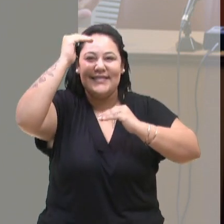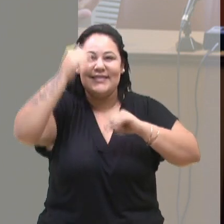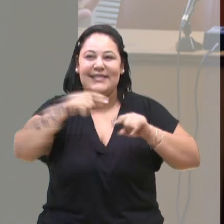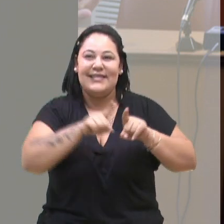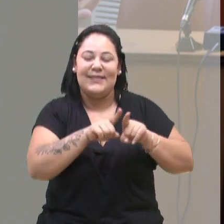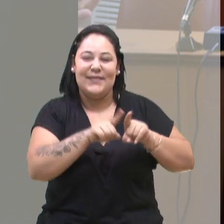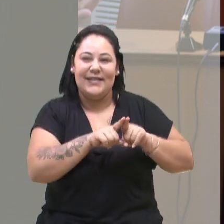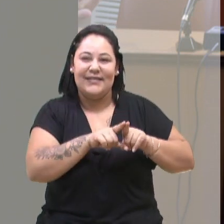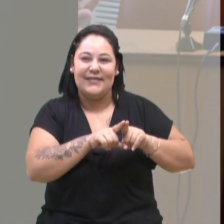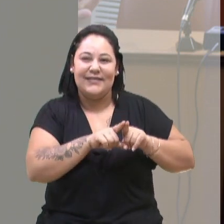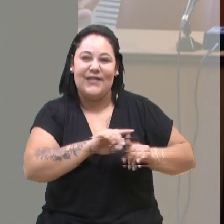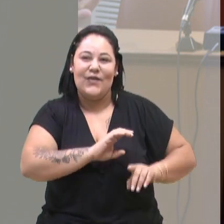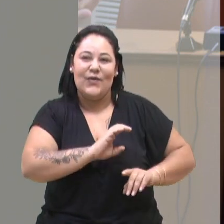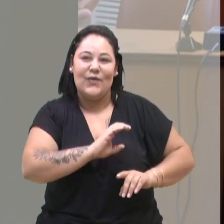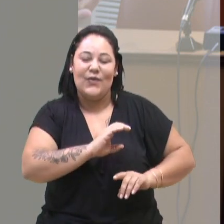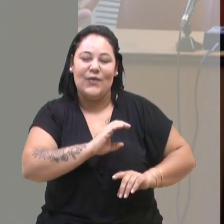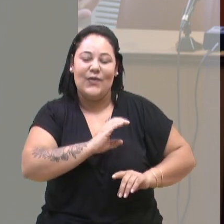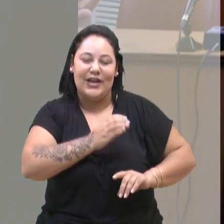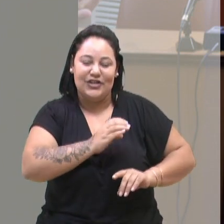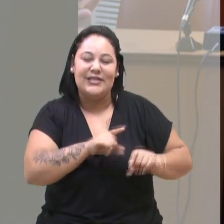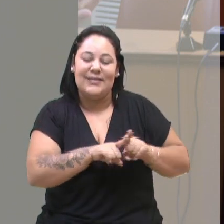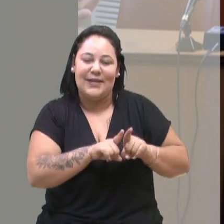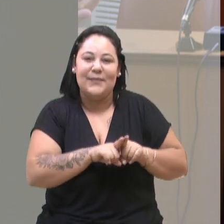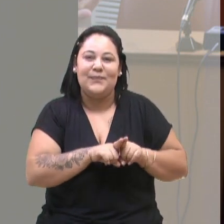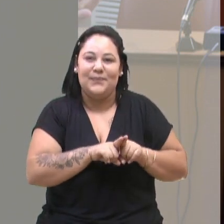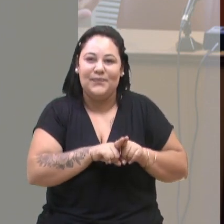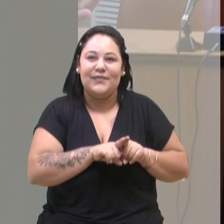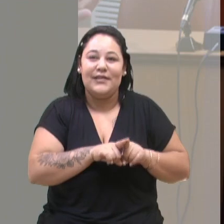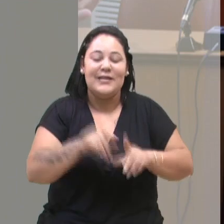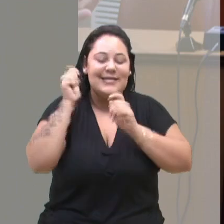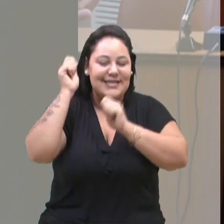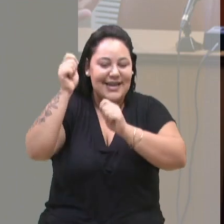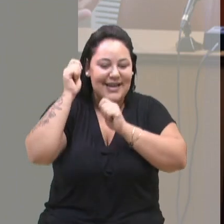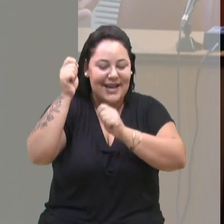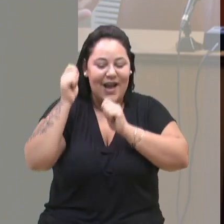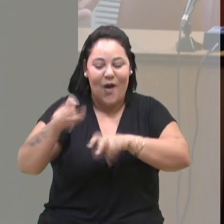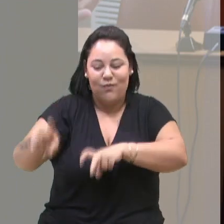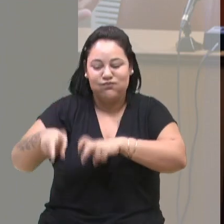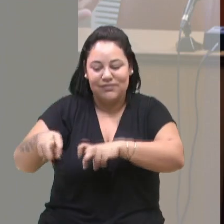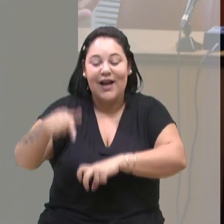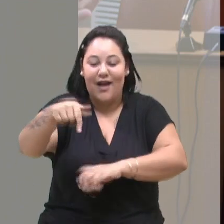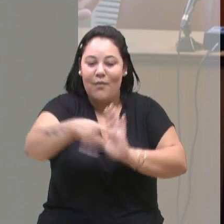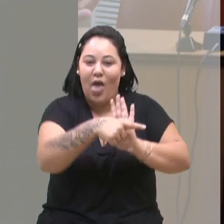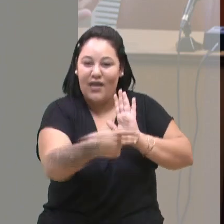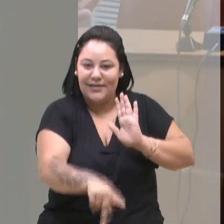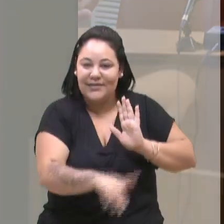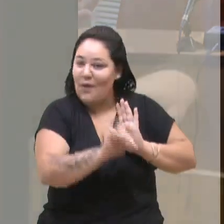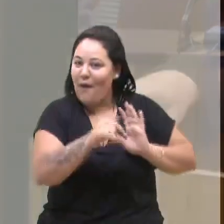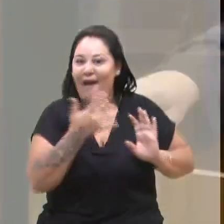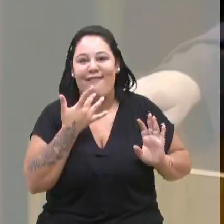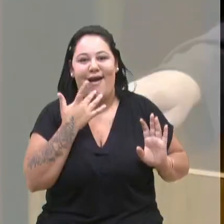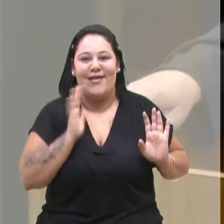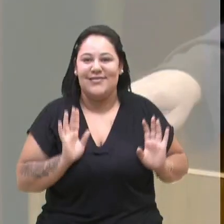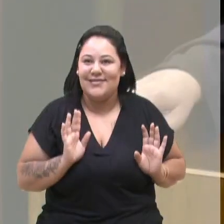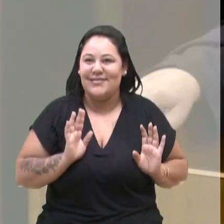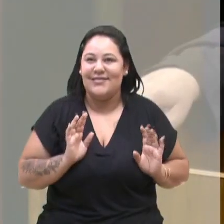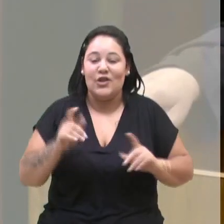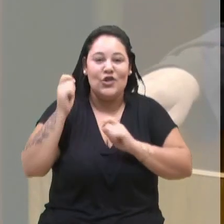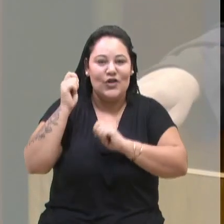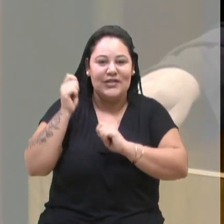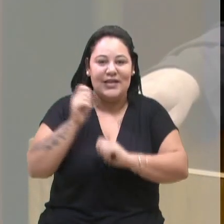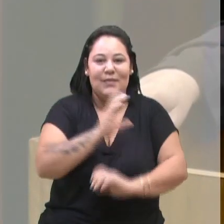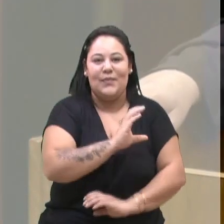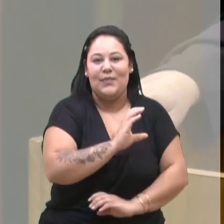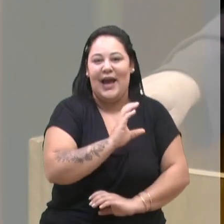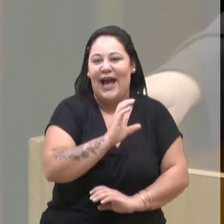Caxias, e ser dirigente, torcedor de time do interior, né, vereador Felipe, não é fácil. Torcer para o Corinthians é uma